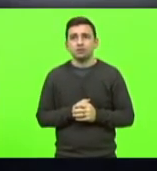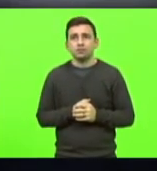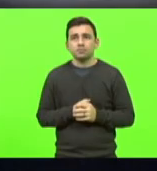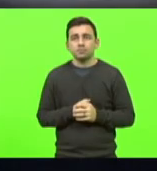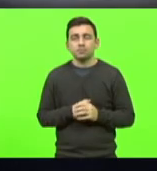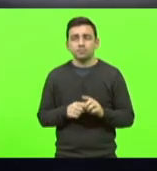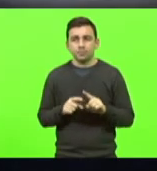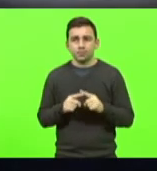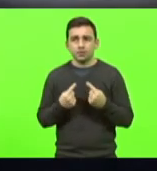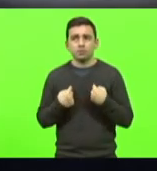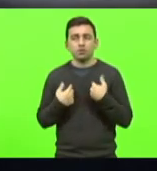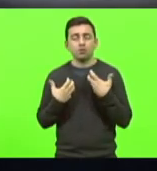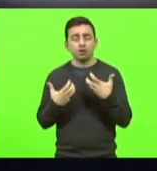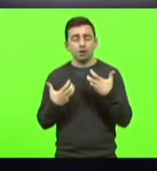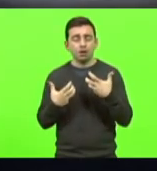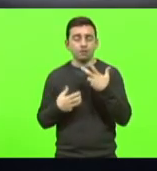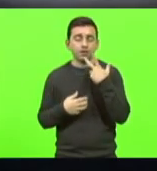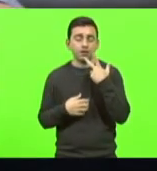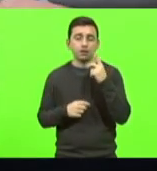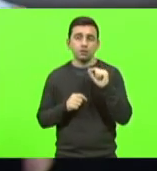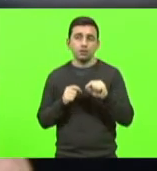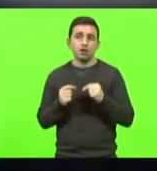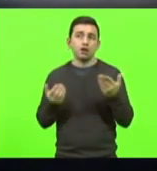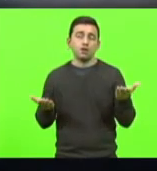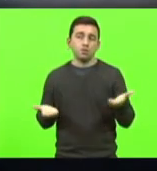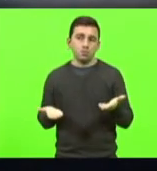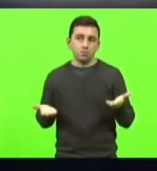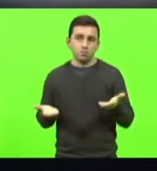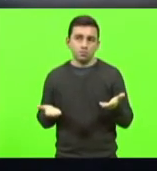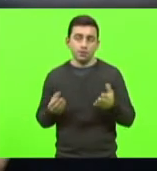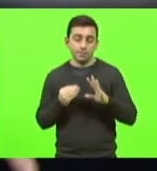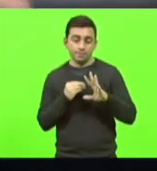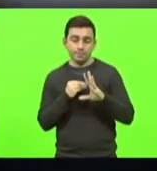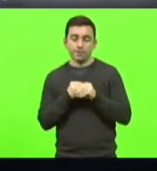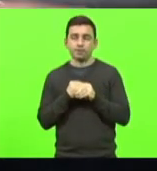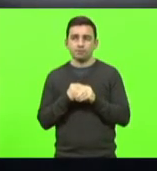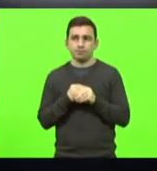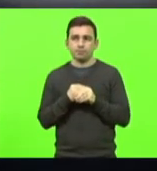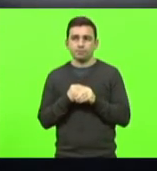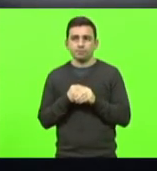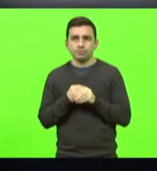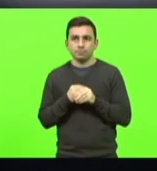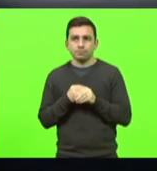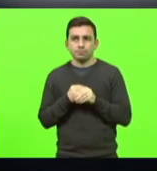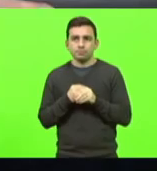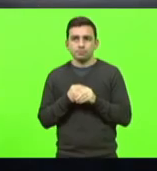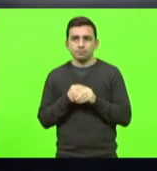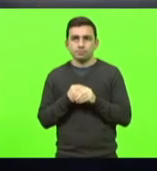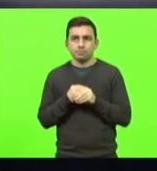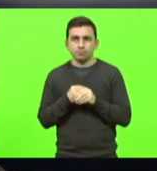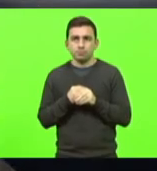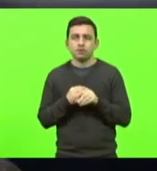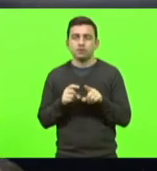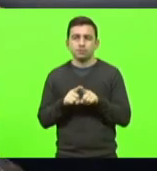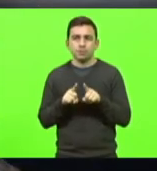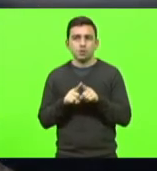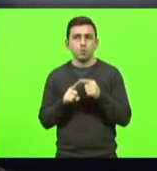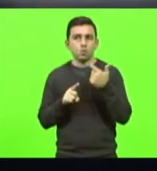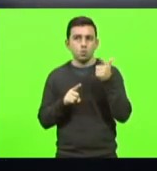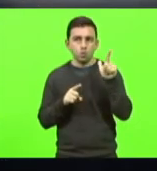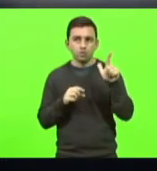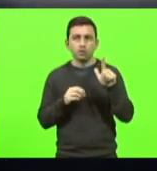eu quero falar agora dessa emenda e da outra emenda que virar também daqui a